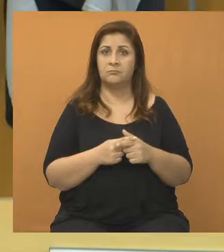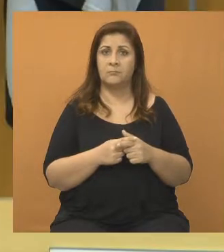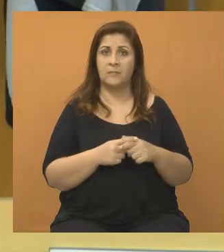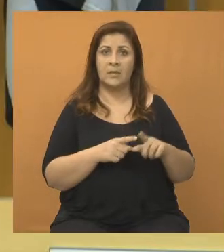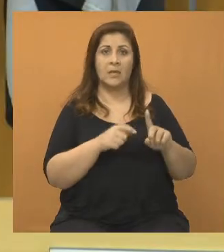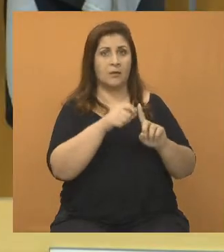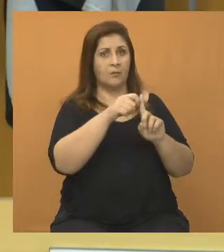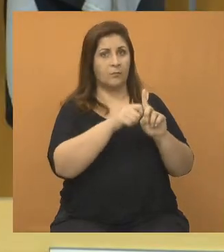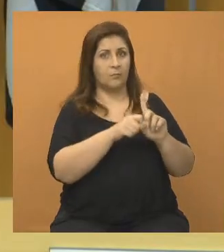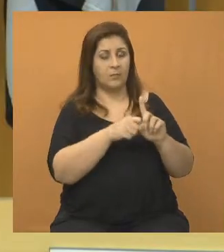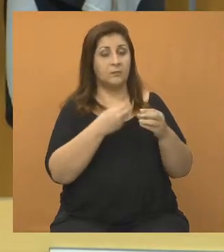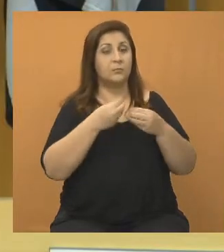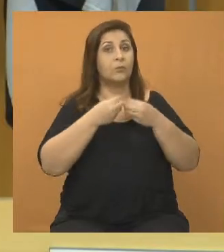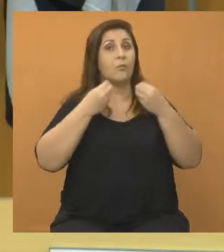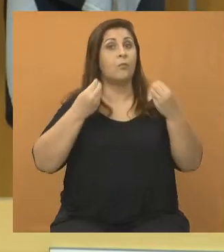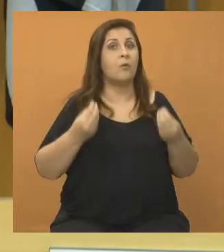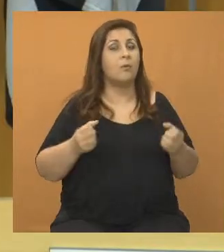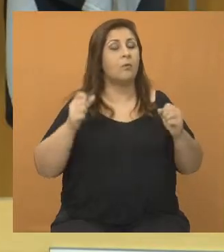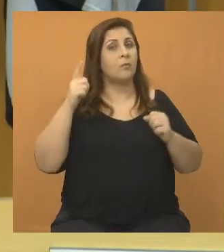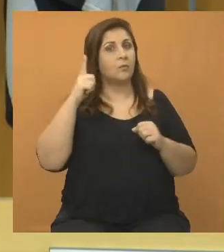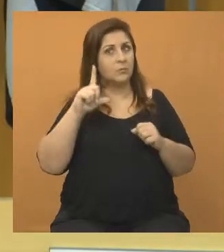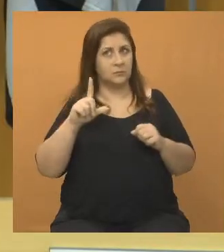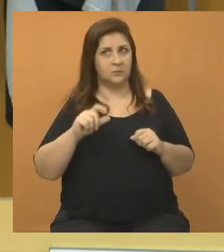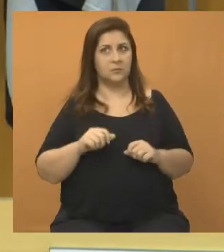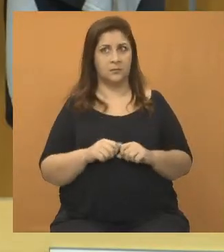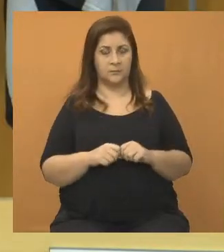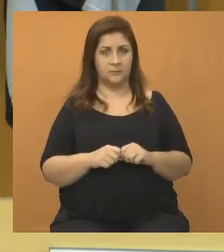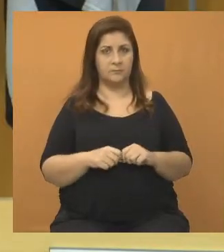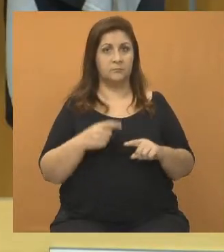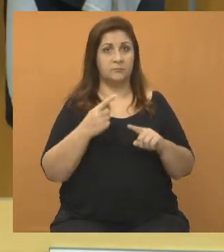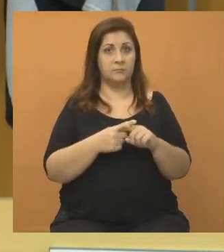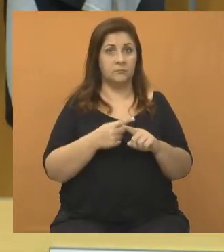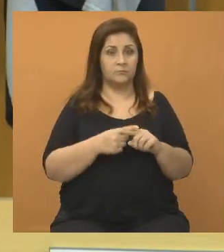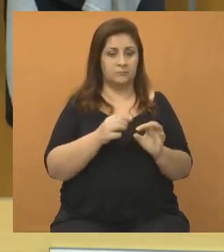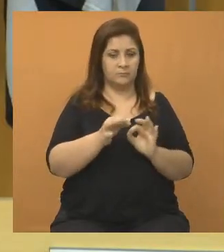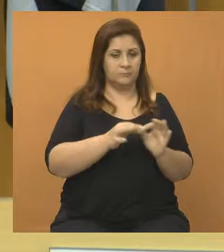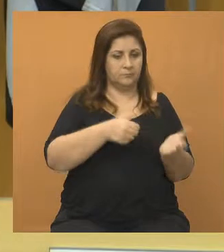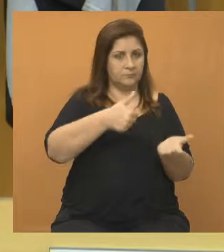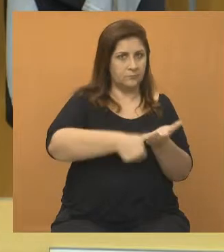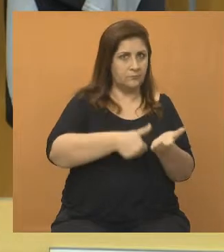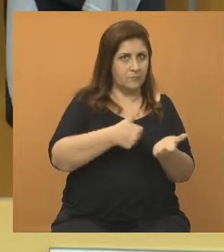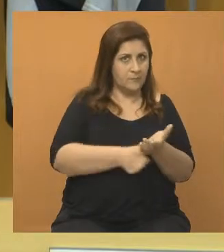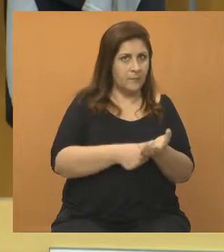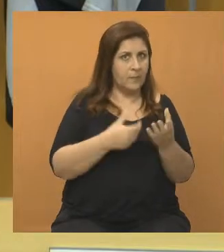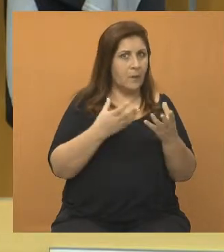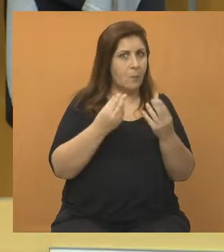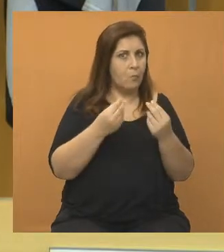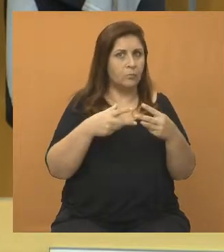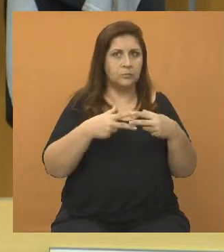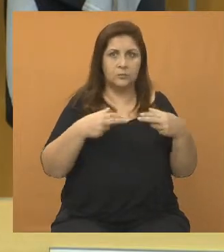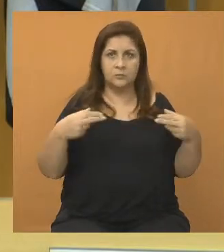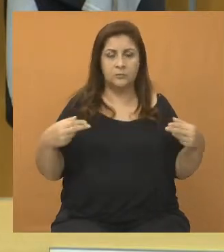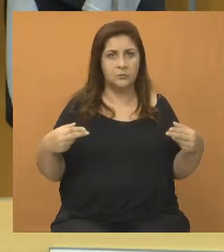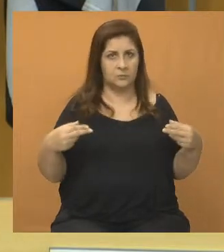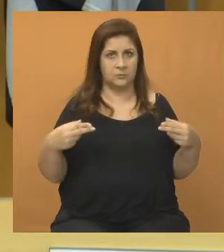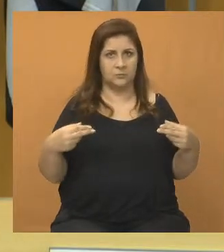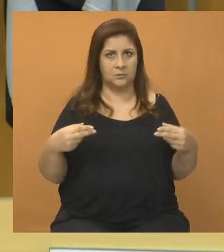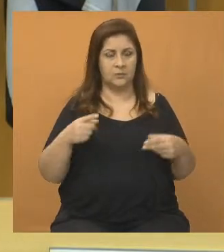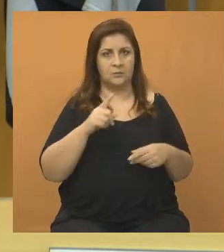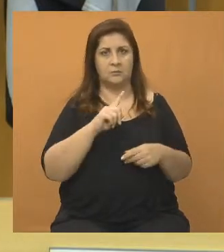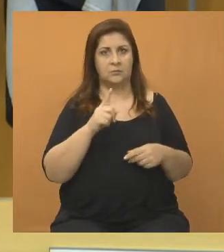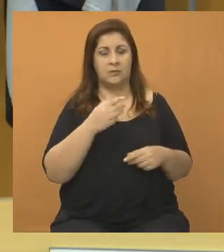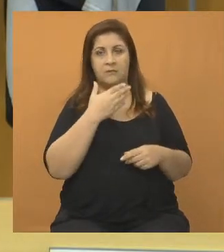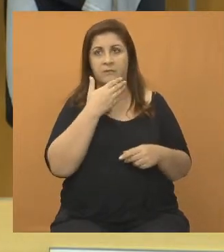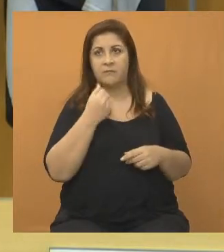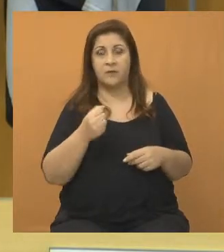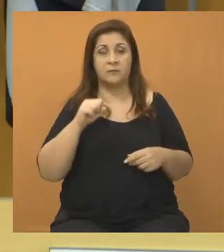fazer, né? Regularização também é algo extremamente complexo, né? Como o próprio Aildo falou, você não regulariza se você